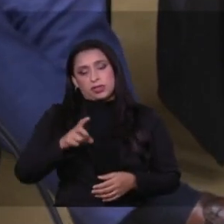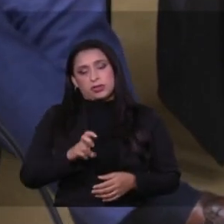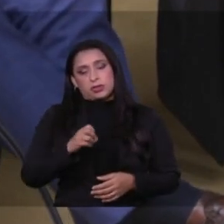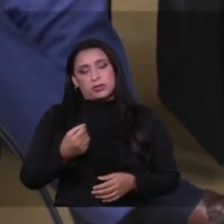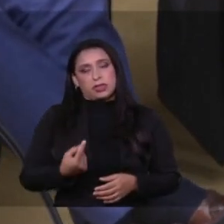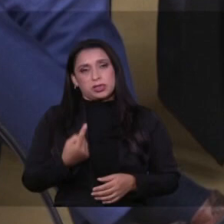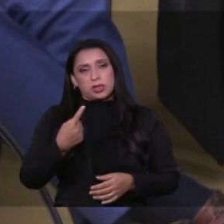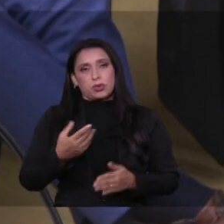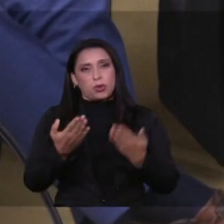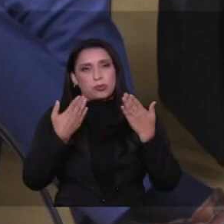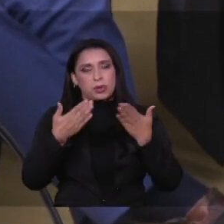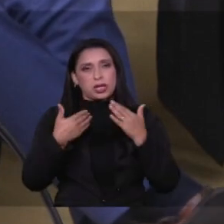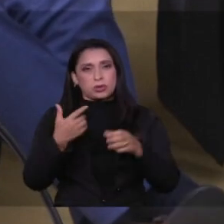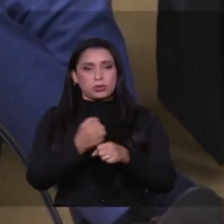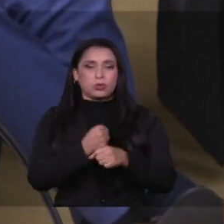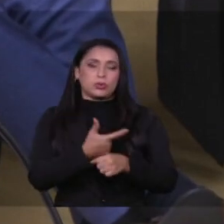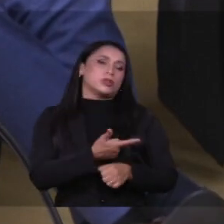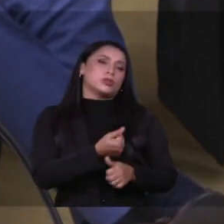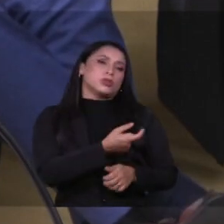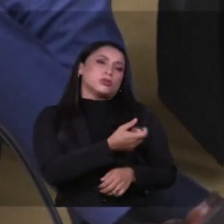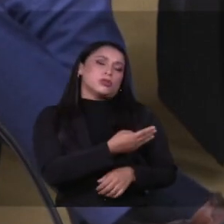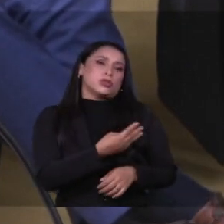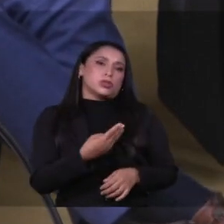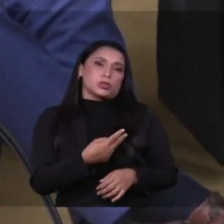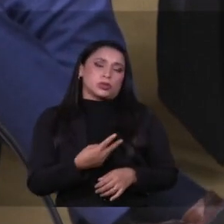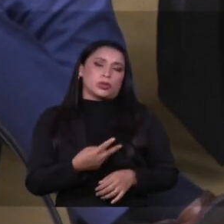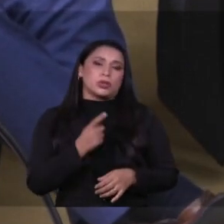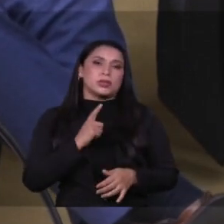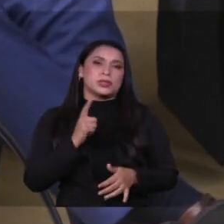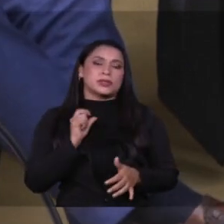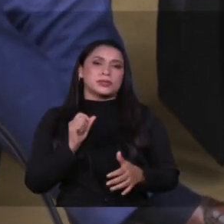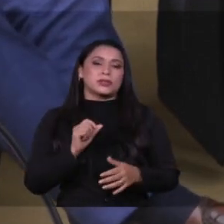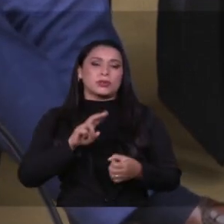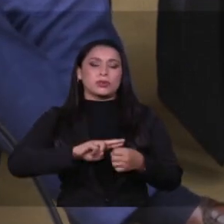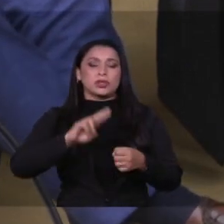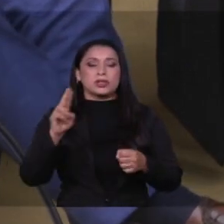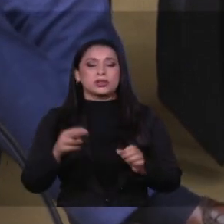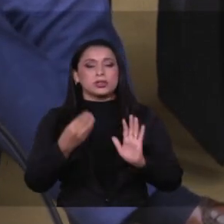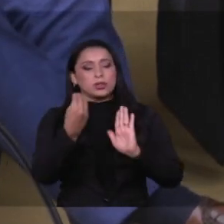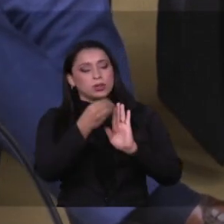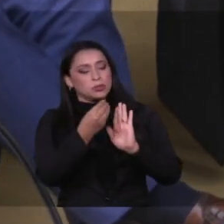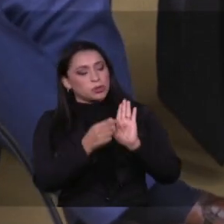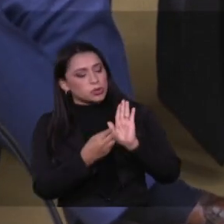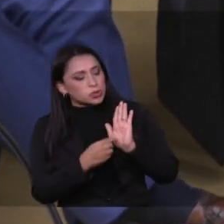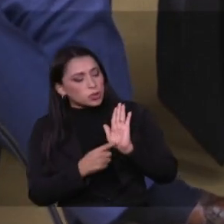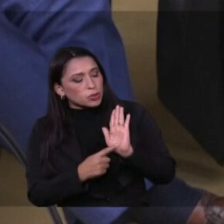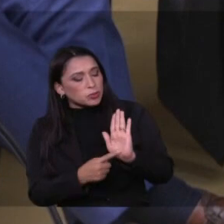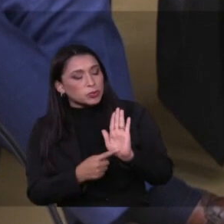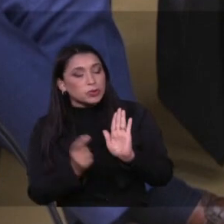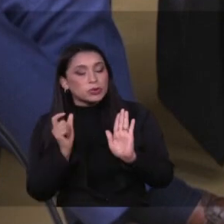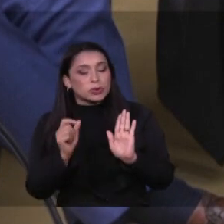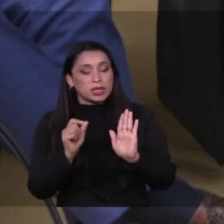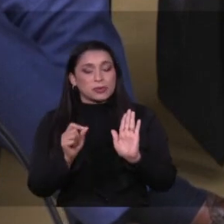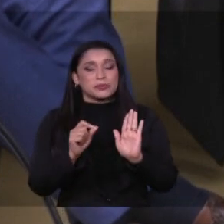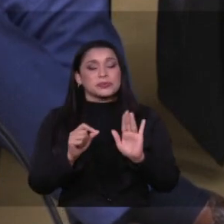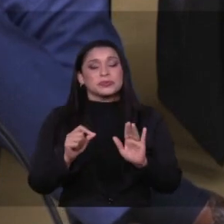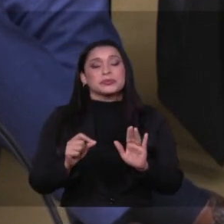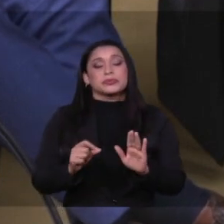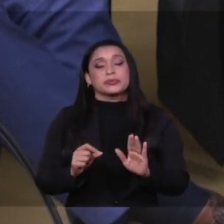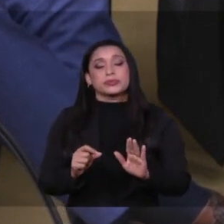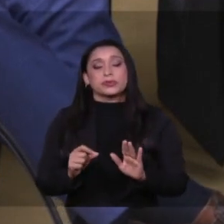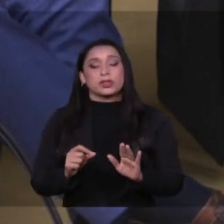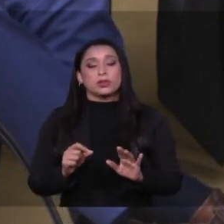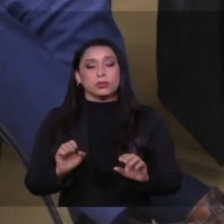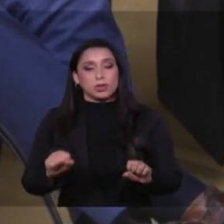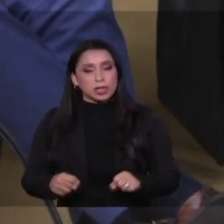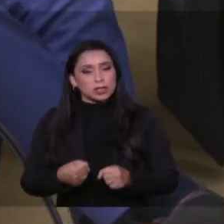ao ano de 2022. Em outra vertente, esta Advocacia-Geral trouxe aos autos informações a respeito da atualização e reforço, a partir